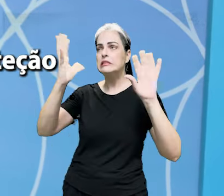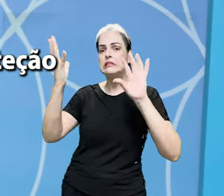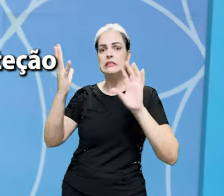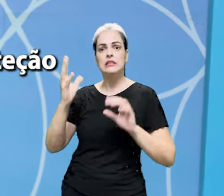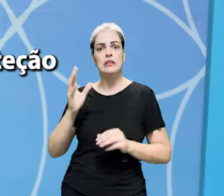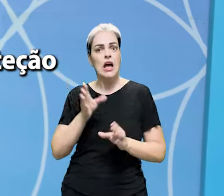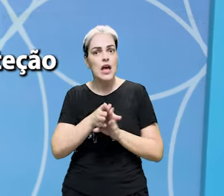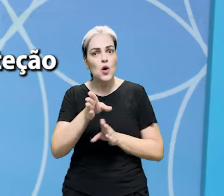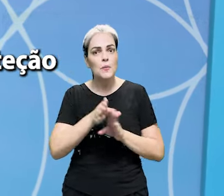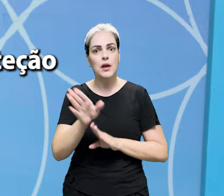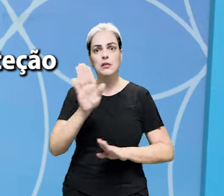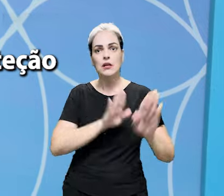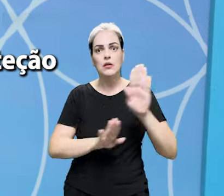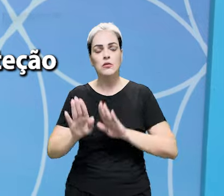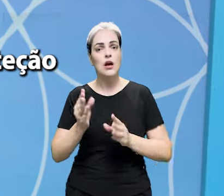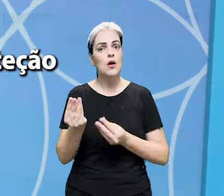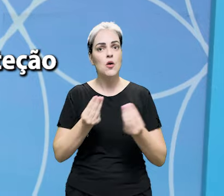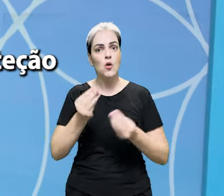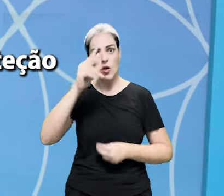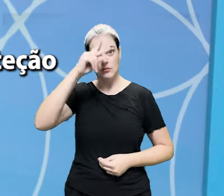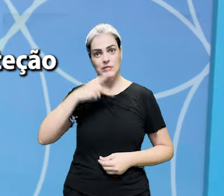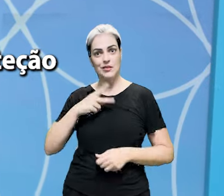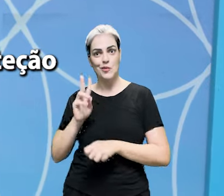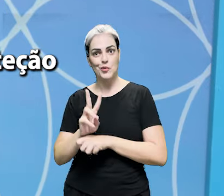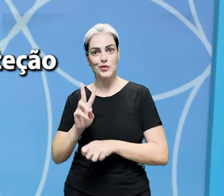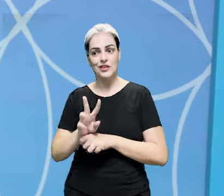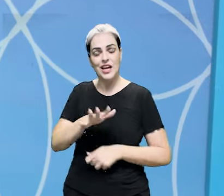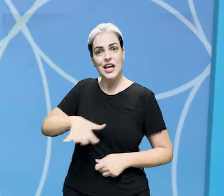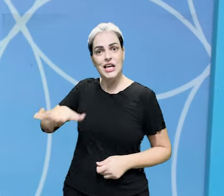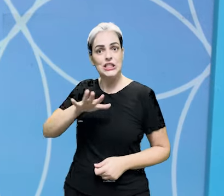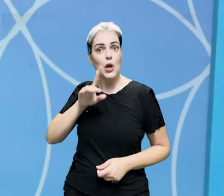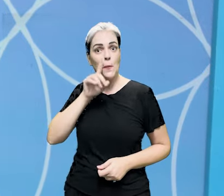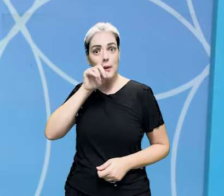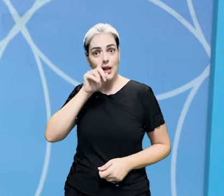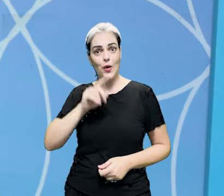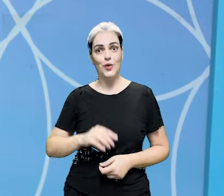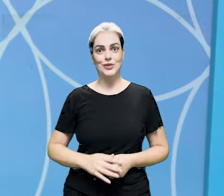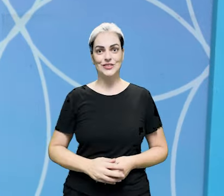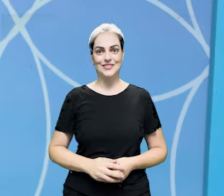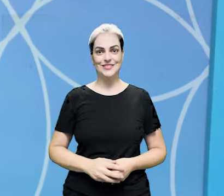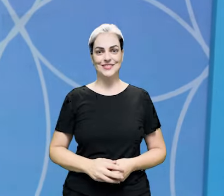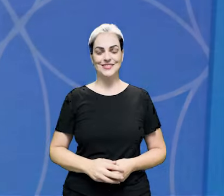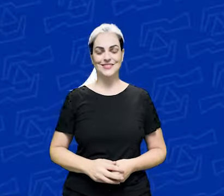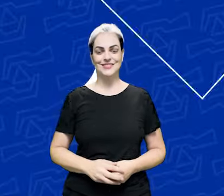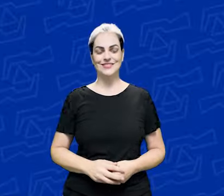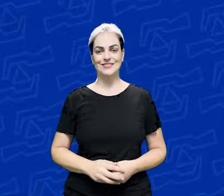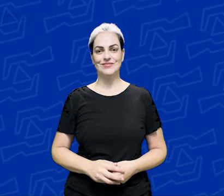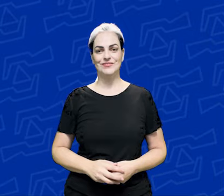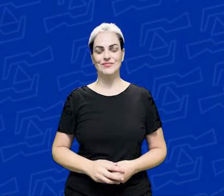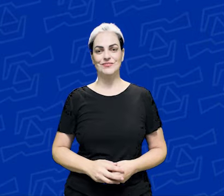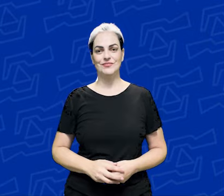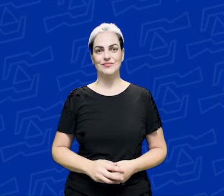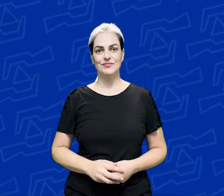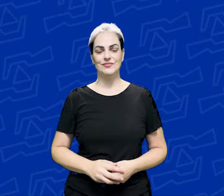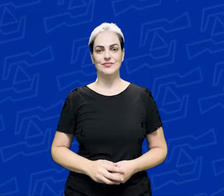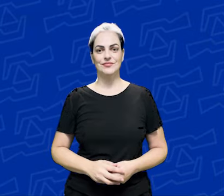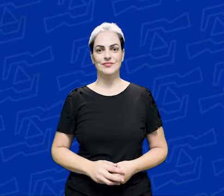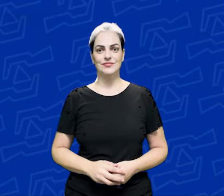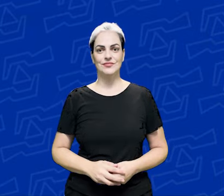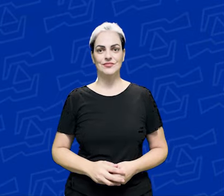adversos, acompanhados de recomendações ou ações de autoproteção para a população em situação de risco.